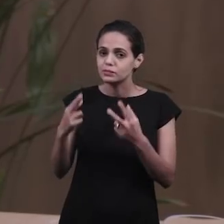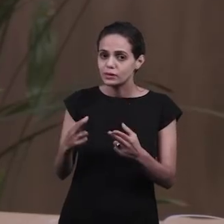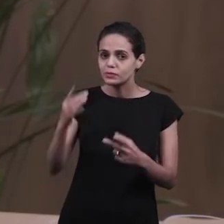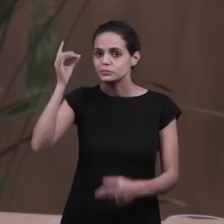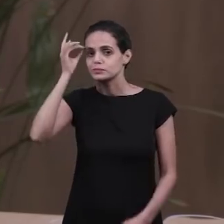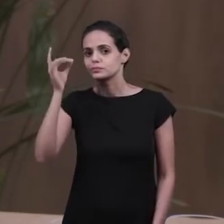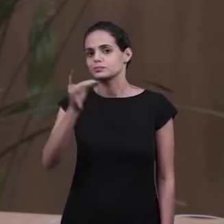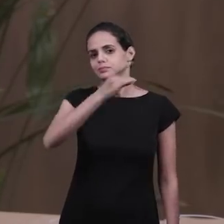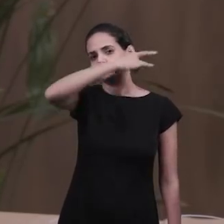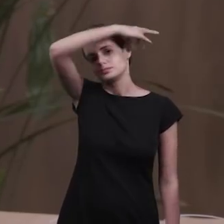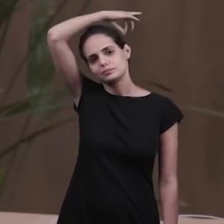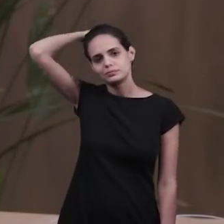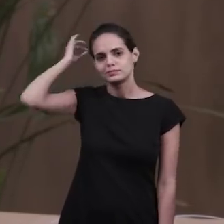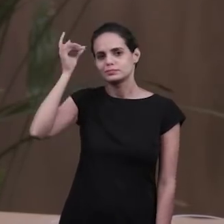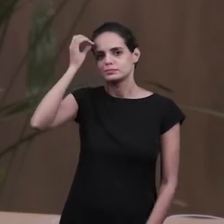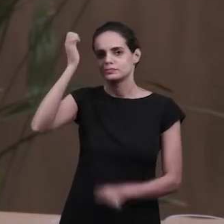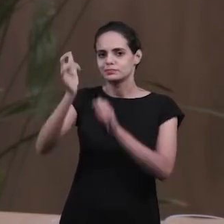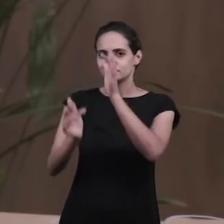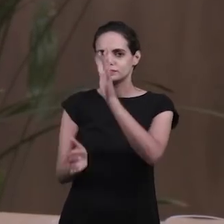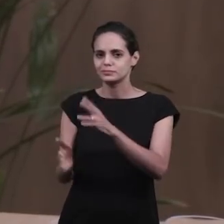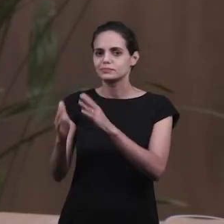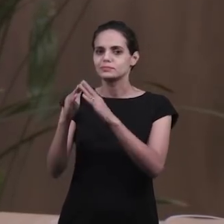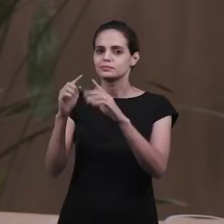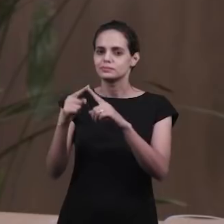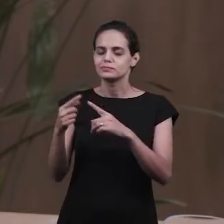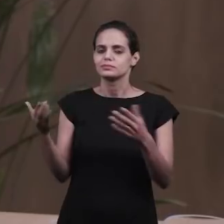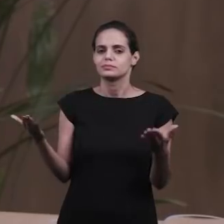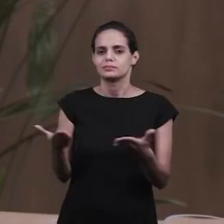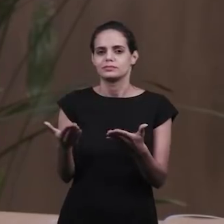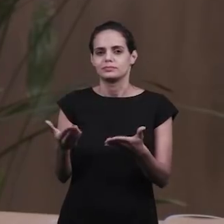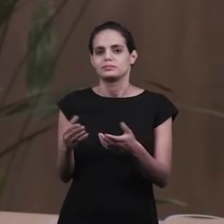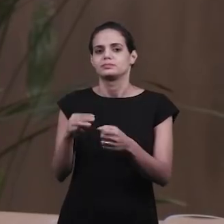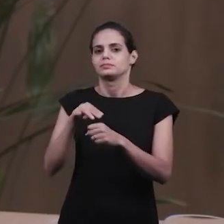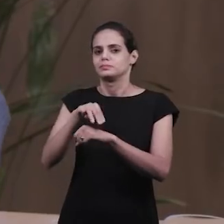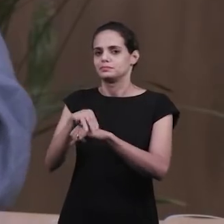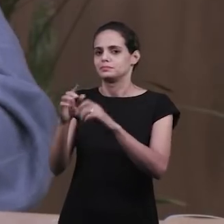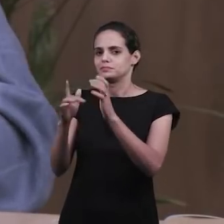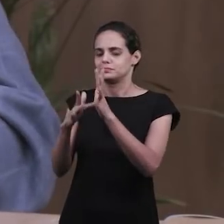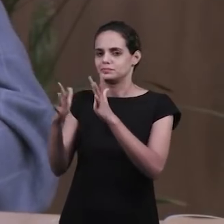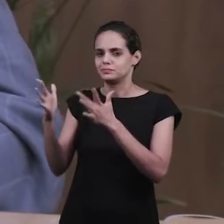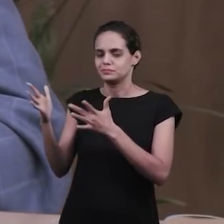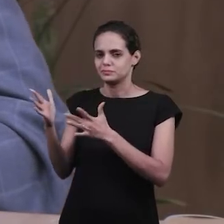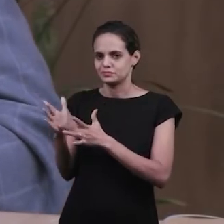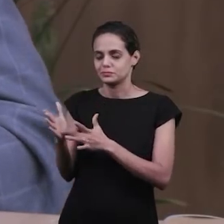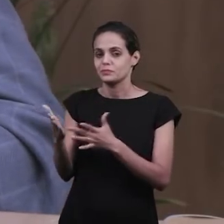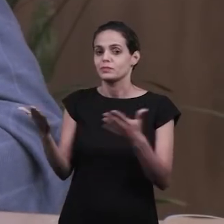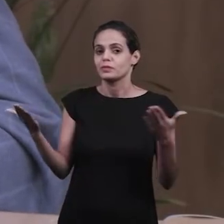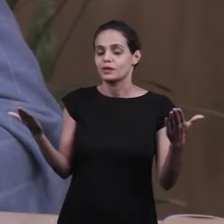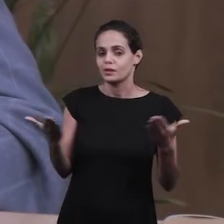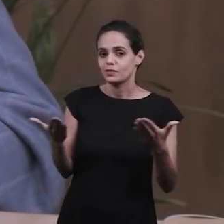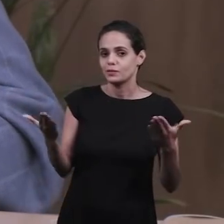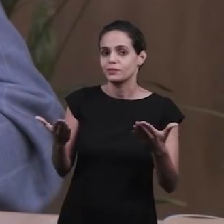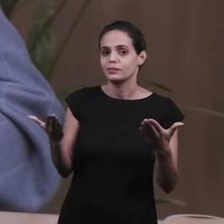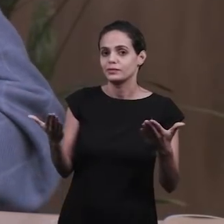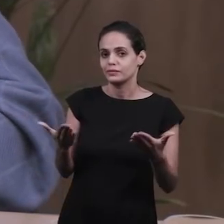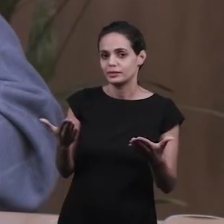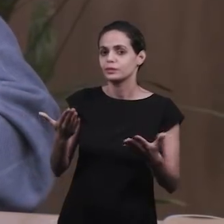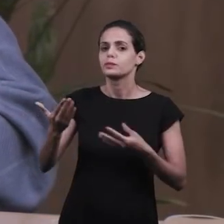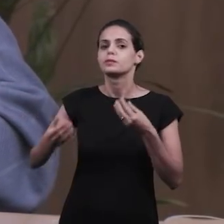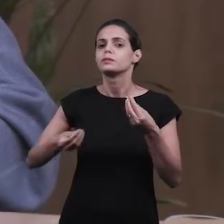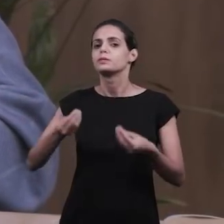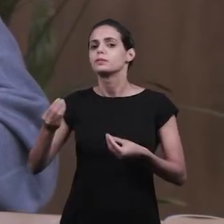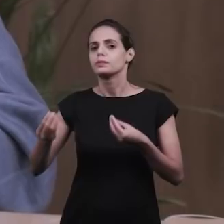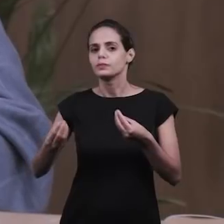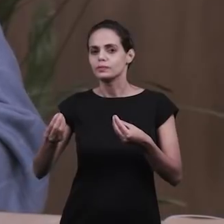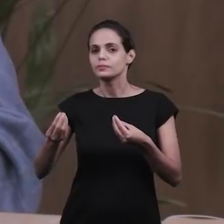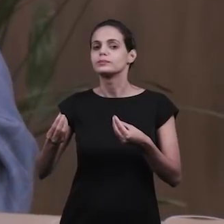agora. Então, o ministério de Jesus agora está... O ministério de Jesus agora está